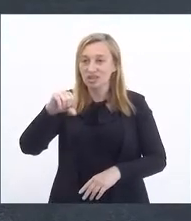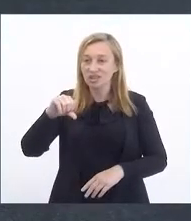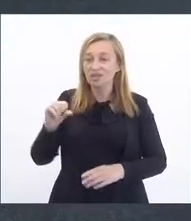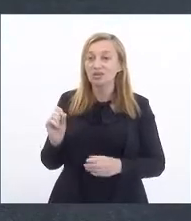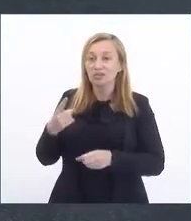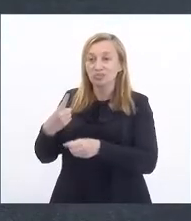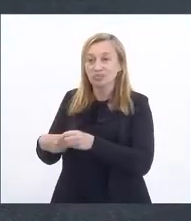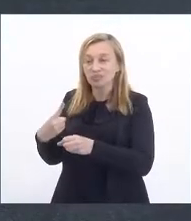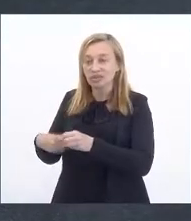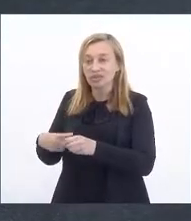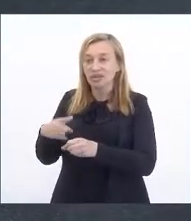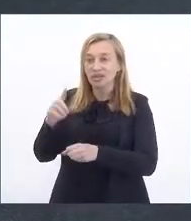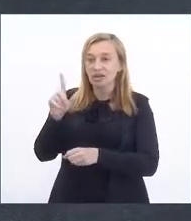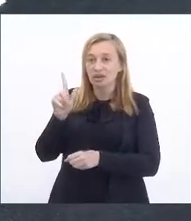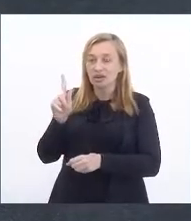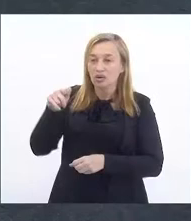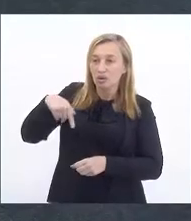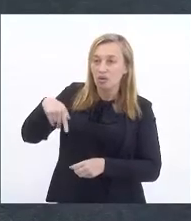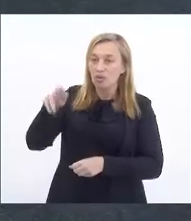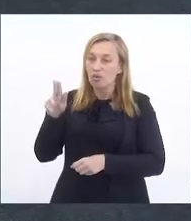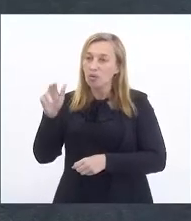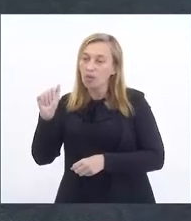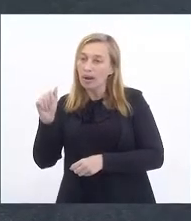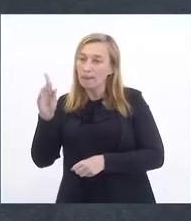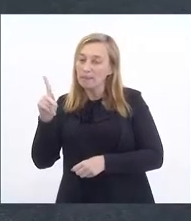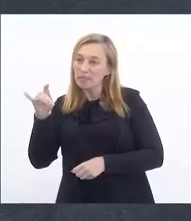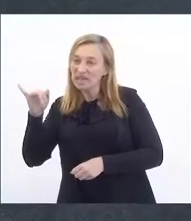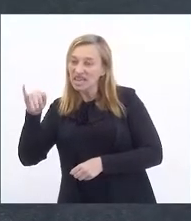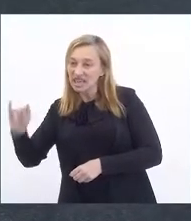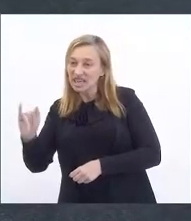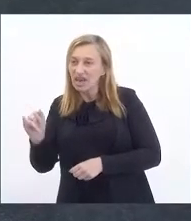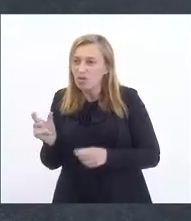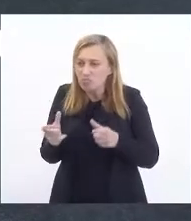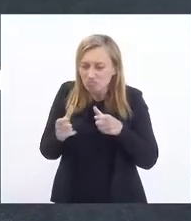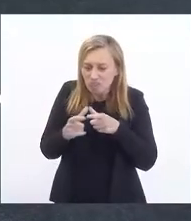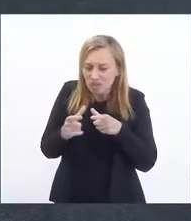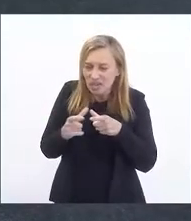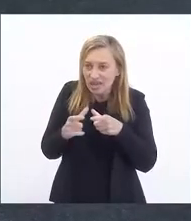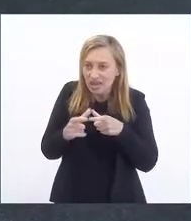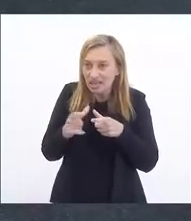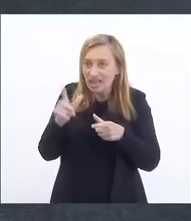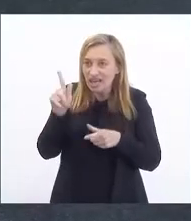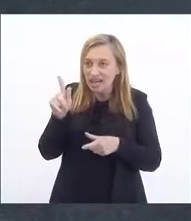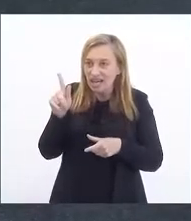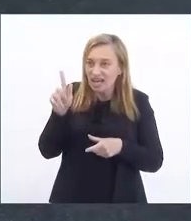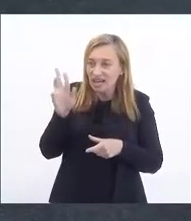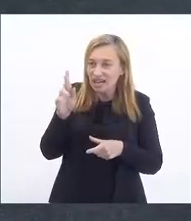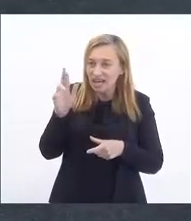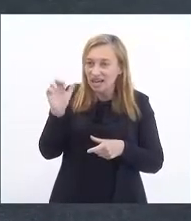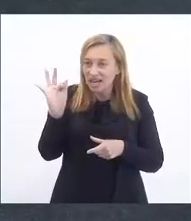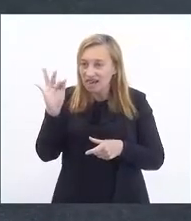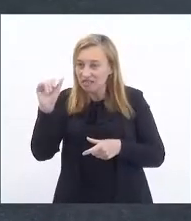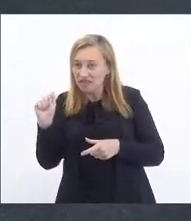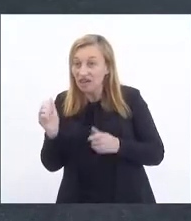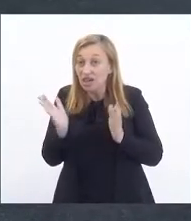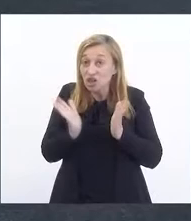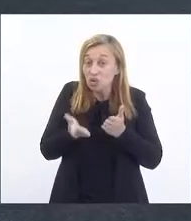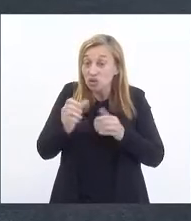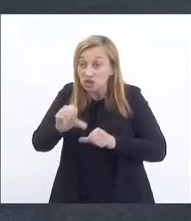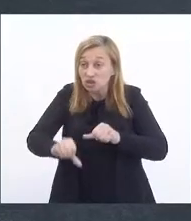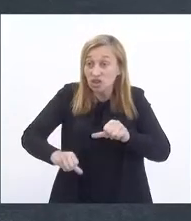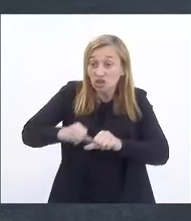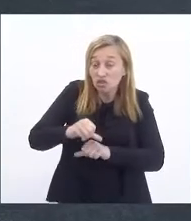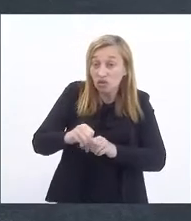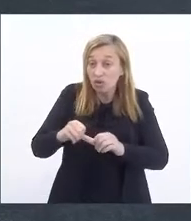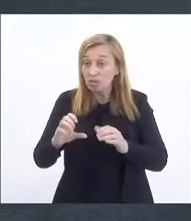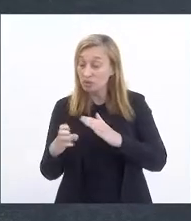no município de Guapimirim era uma pequena gráfica e hoje essa pequena gráfica se transforma numa